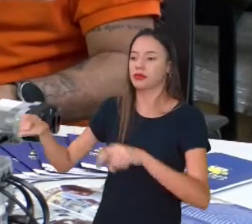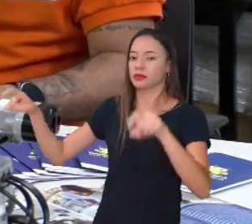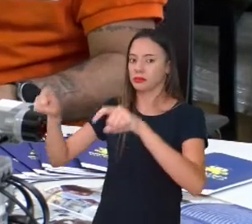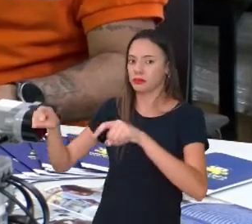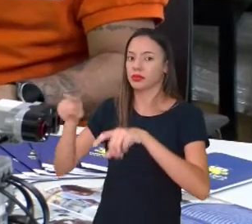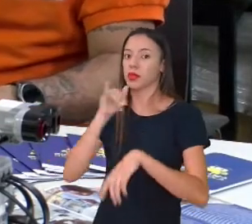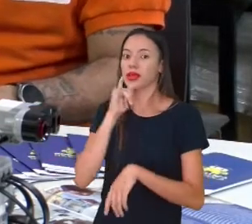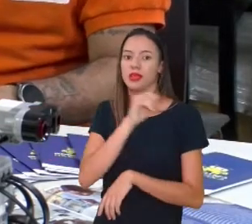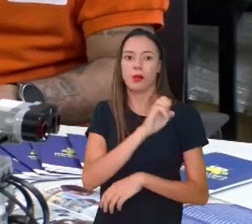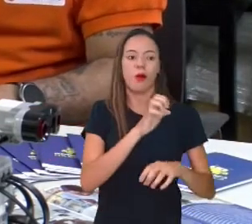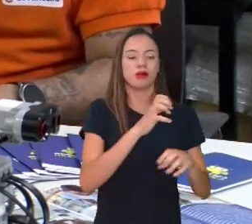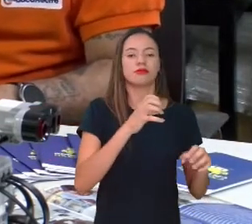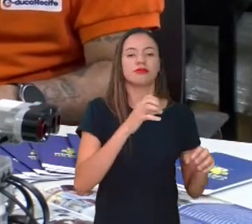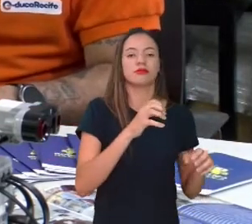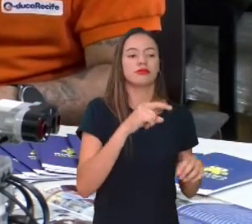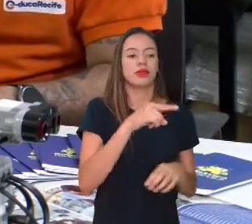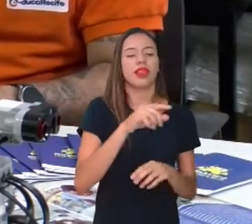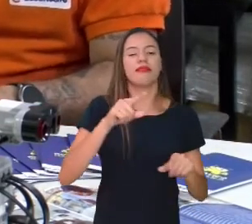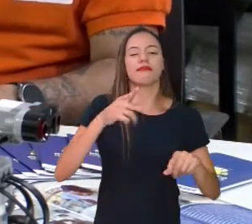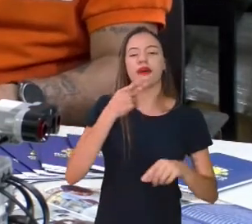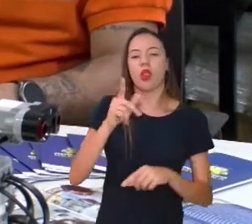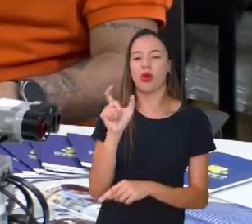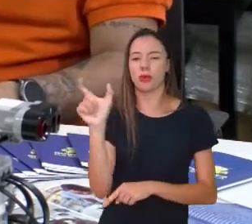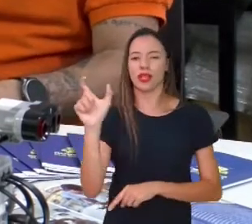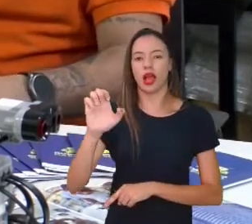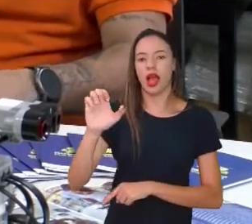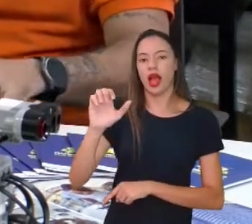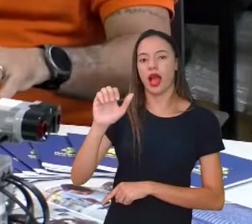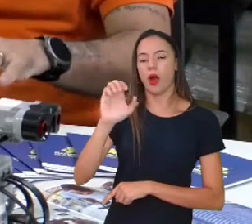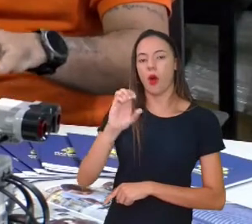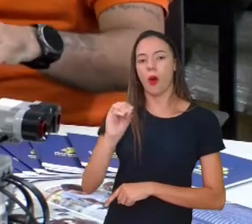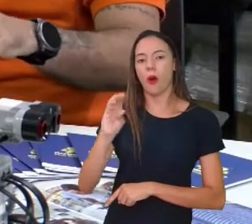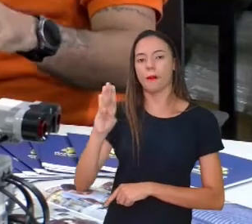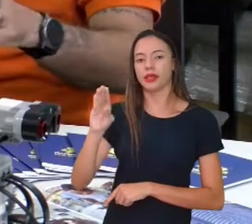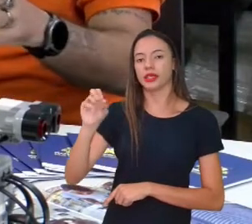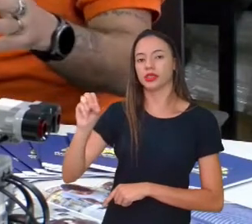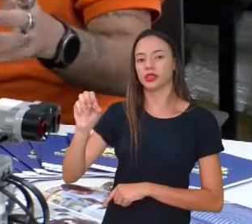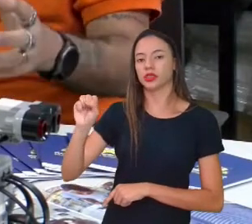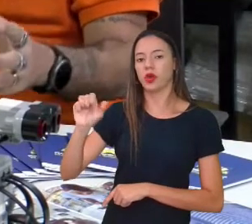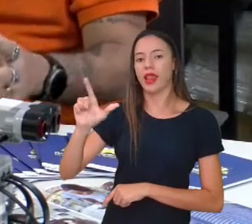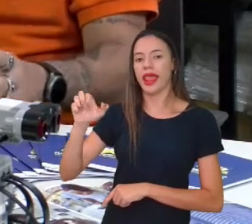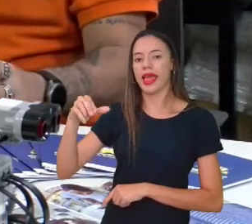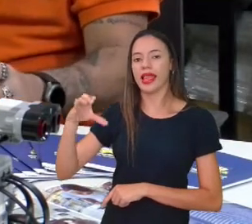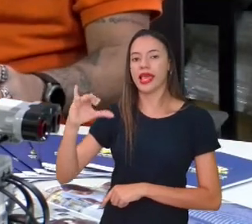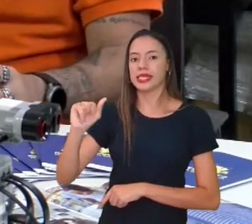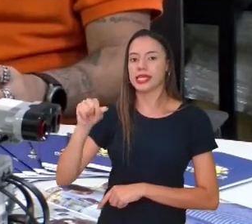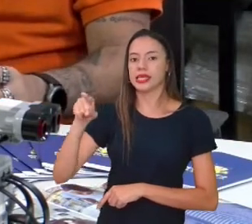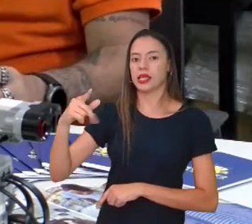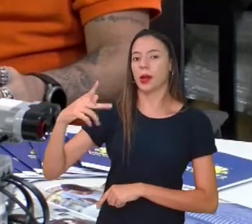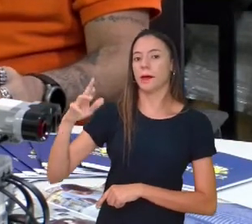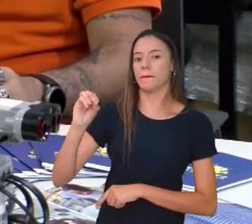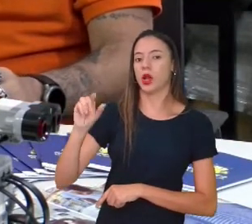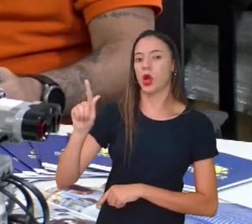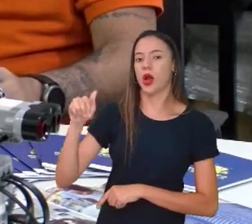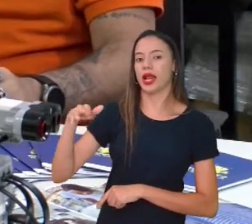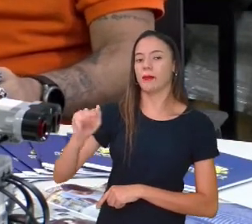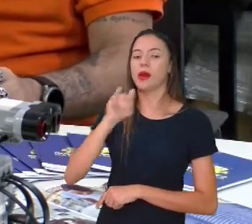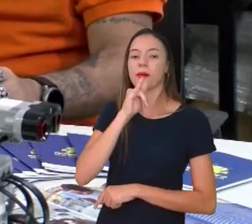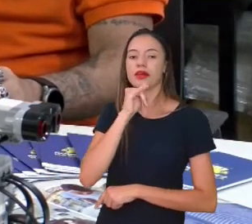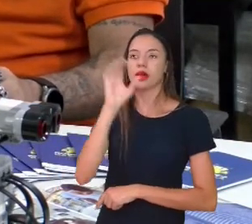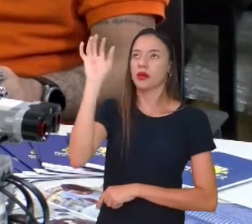Carla trouxe, assim, a obsolescência programada, uma das primeiras histórias que se conta é que essa lâmpada